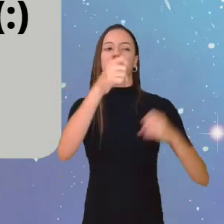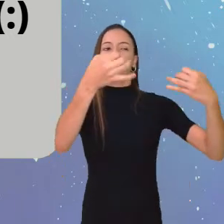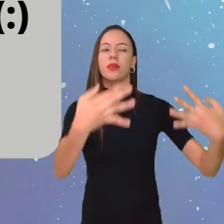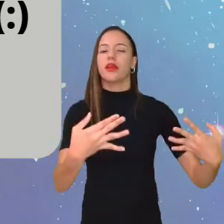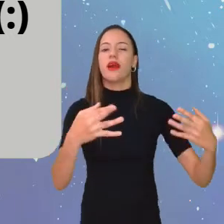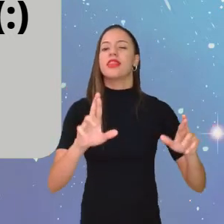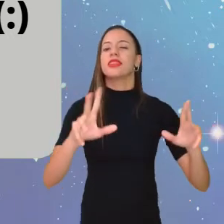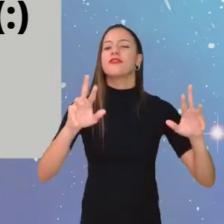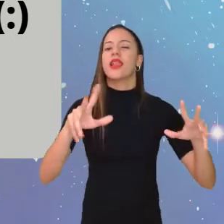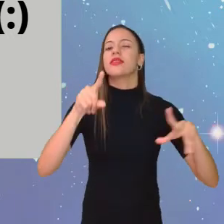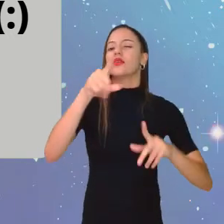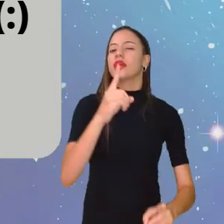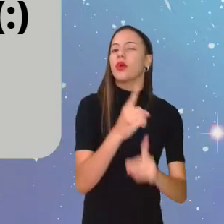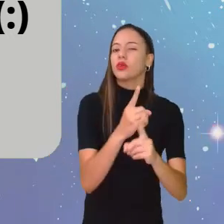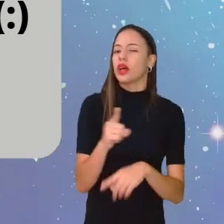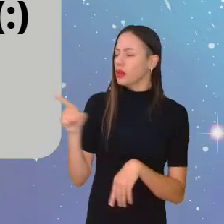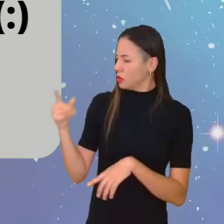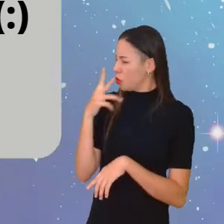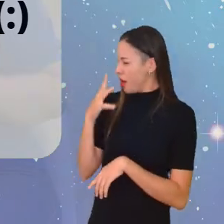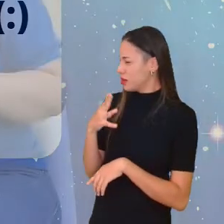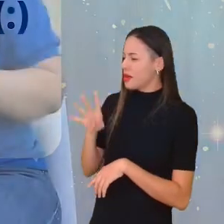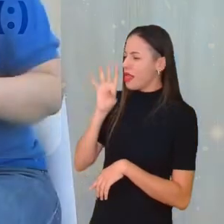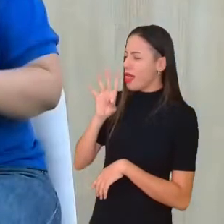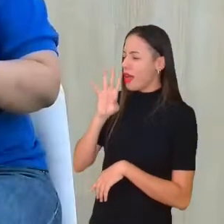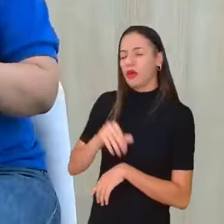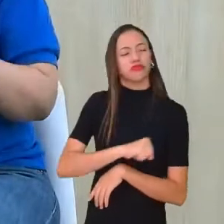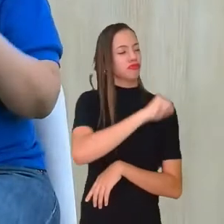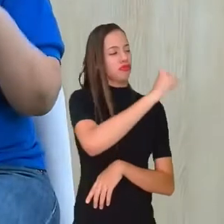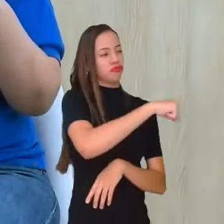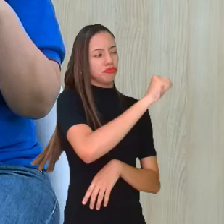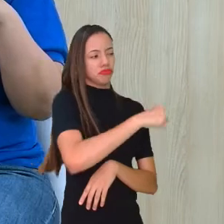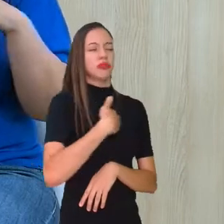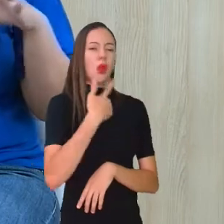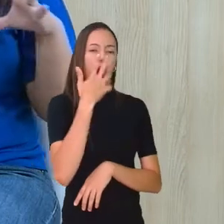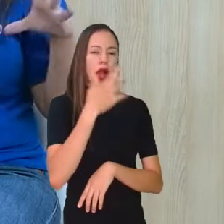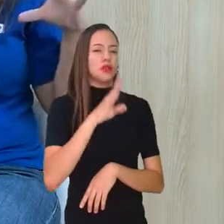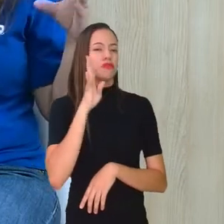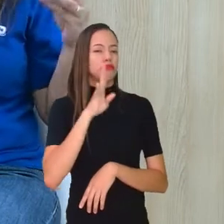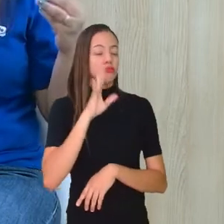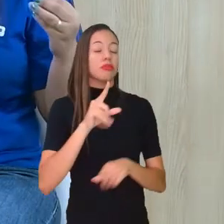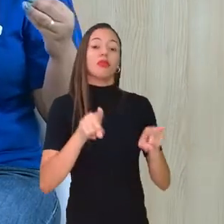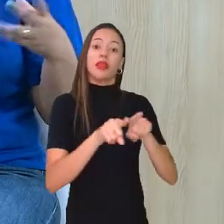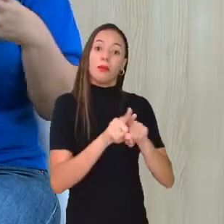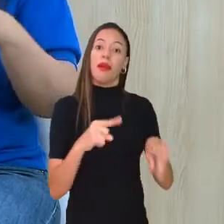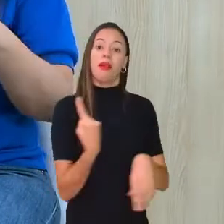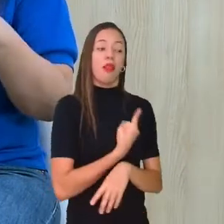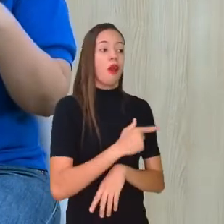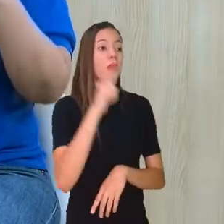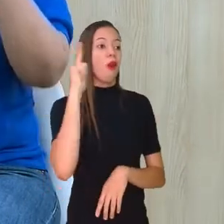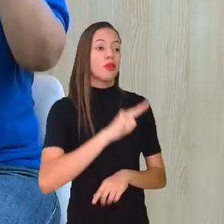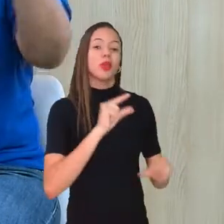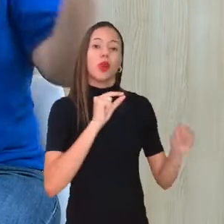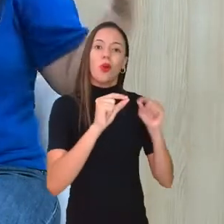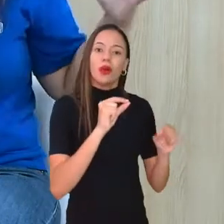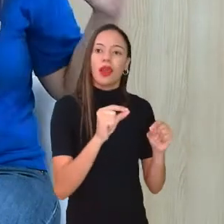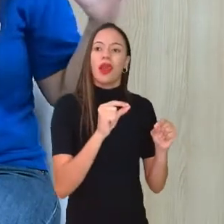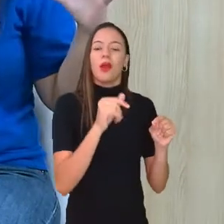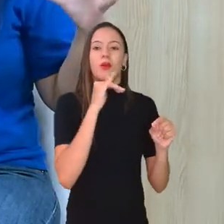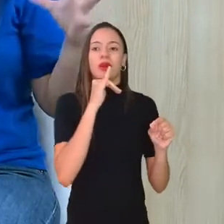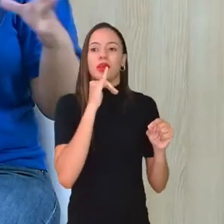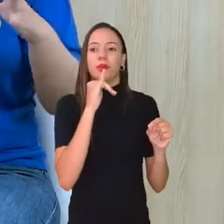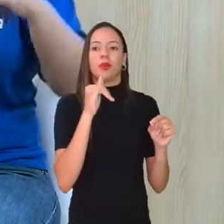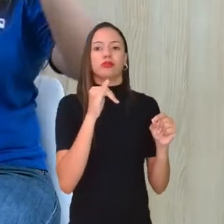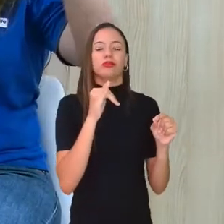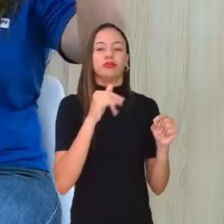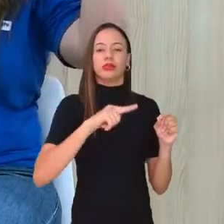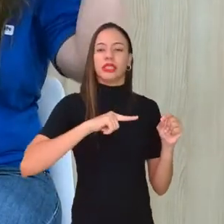encontrou. Tu acha que vai ser legal? Eu acho que vai ser super legal e assim a gente vai conseguir, Tiago, ser aquele fluente digital